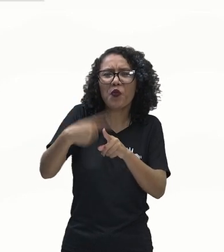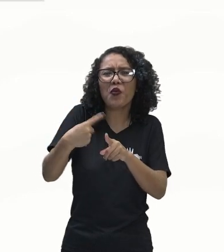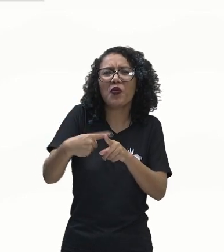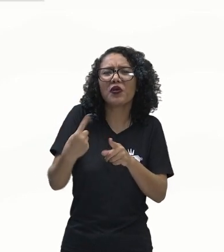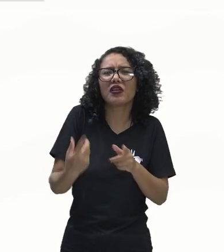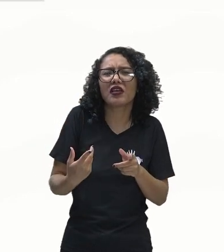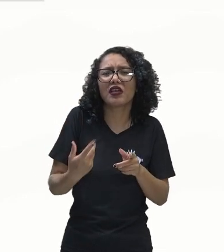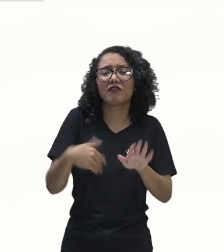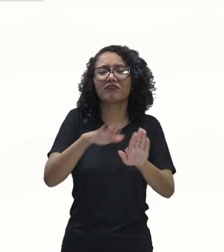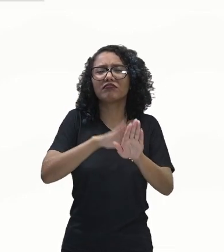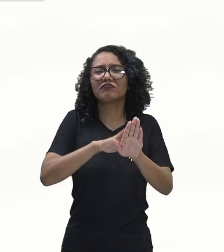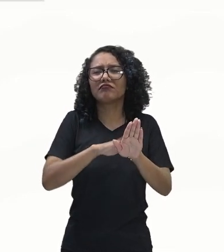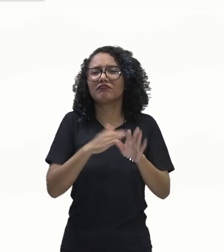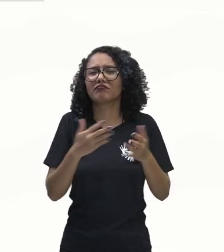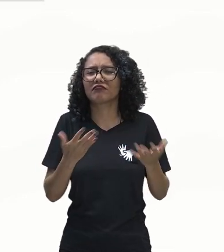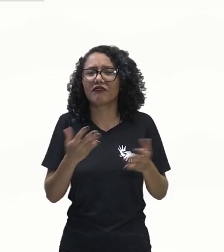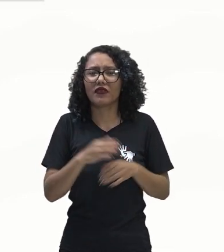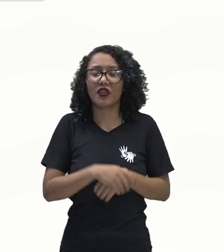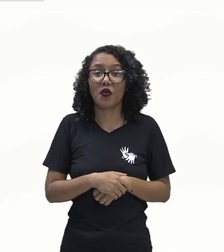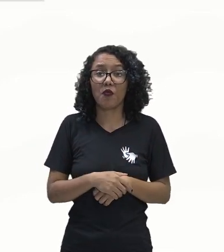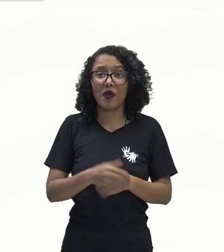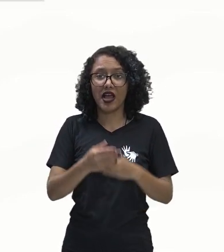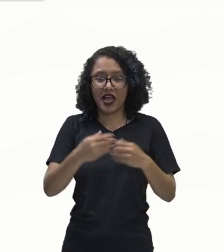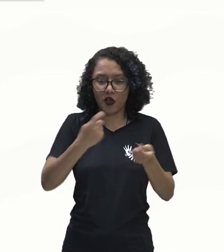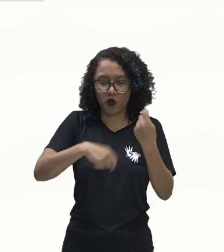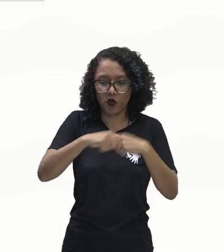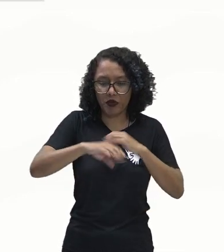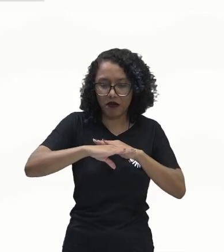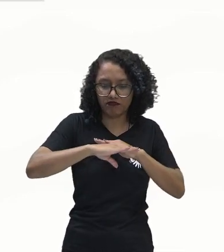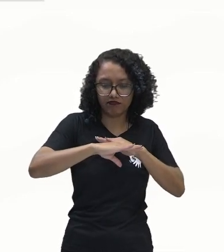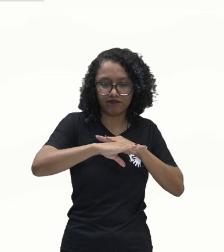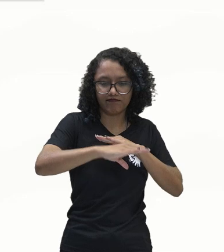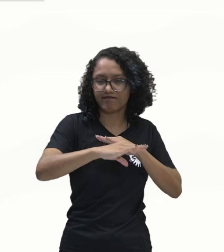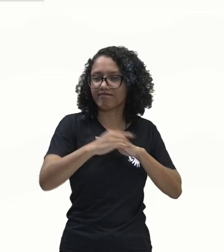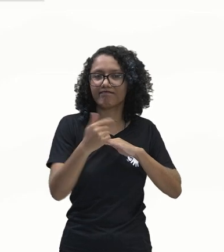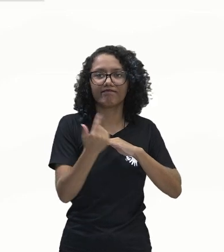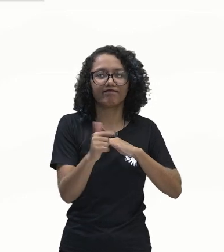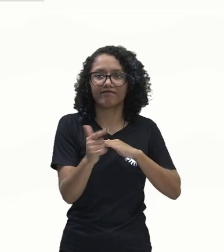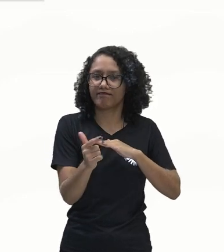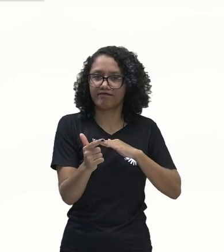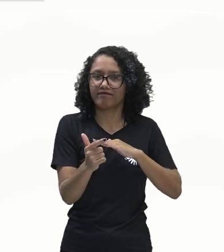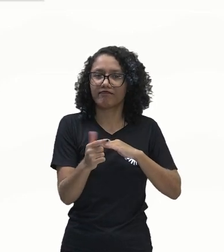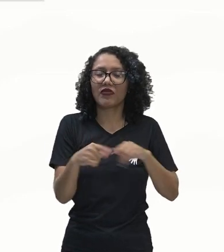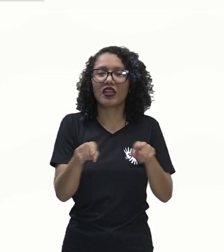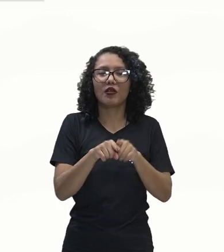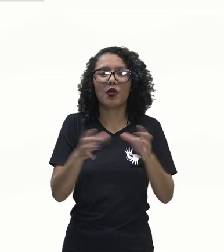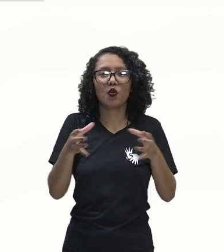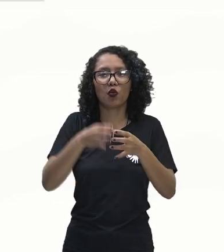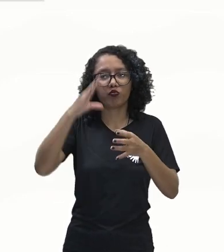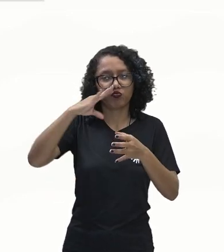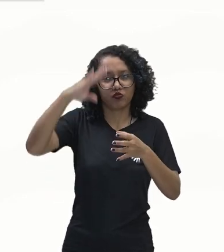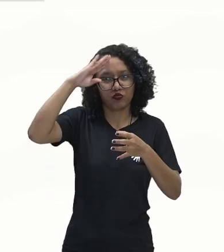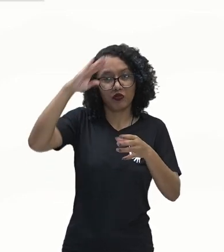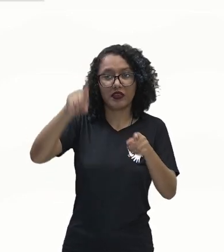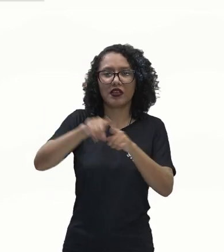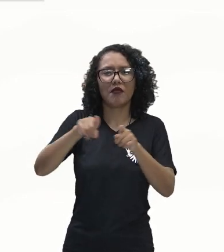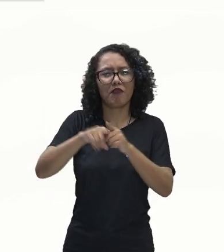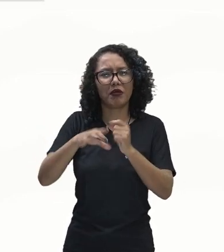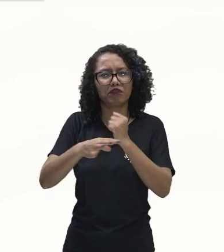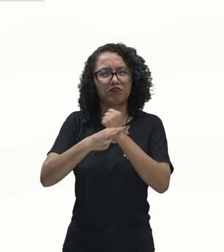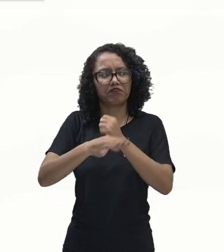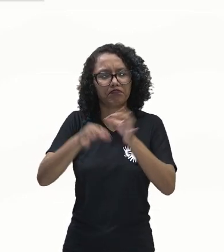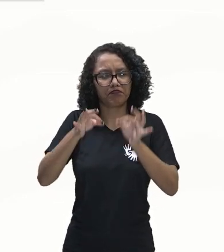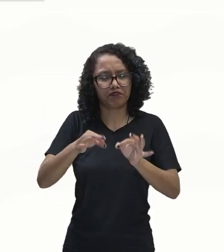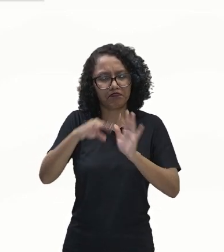economia solidificada, não havia um conjunto militar solidificado. Então a